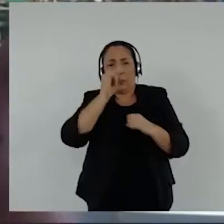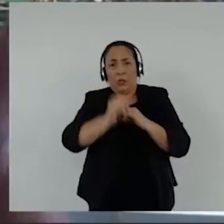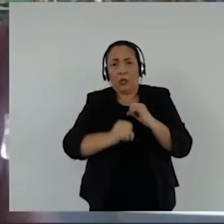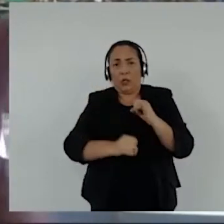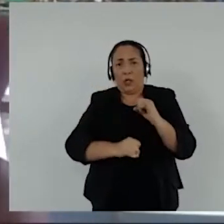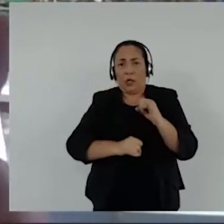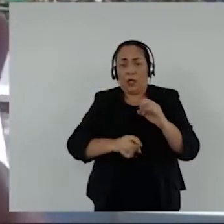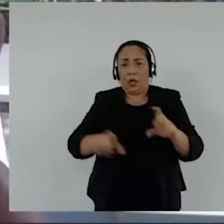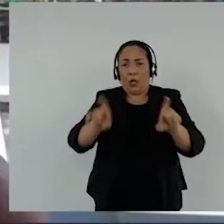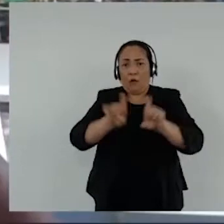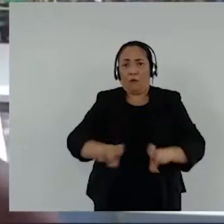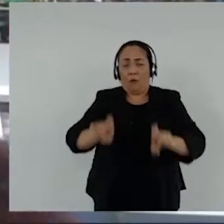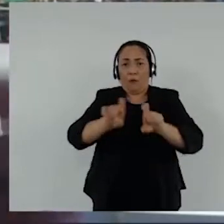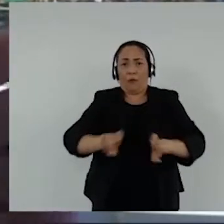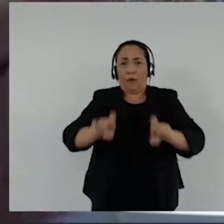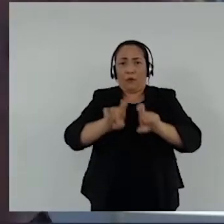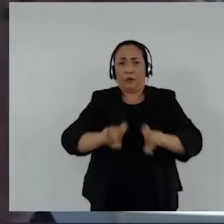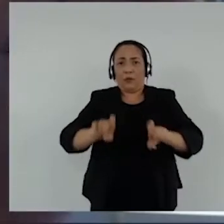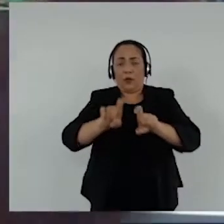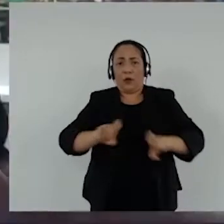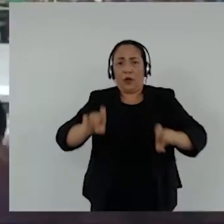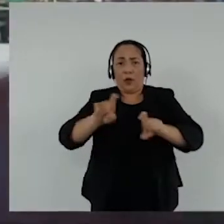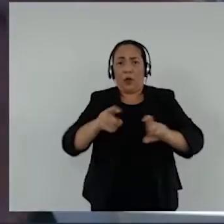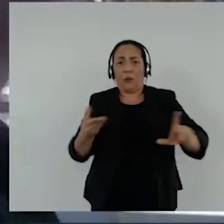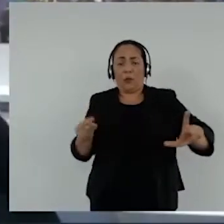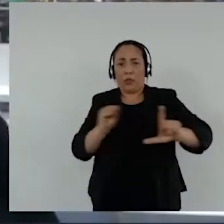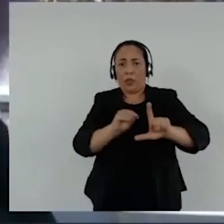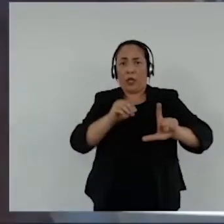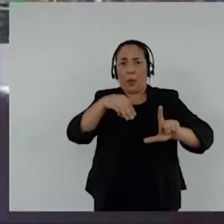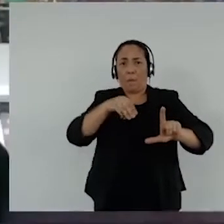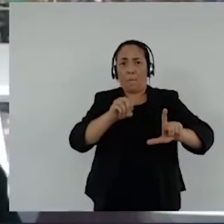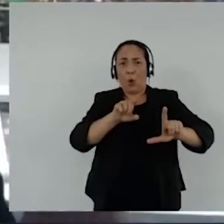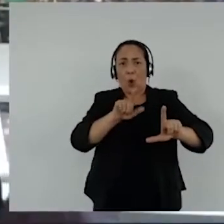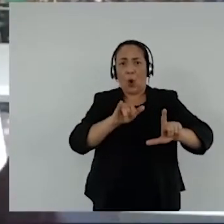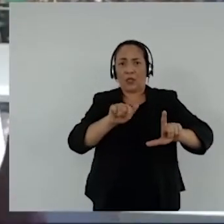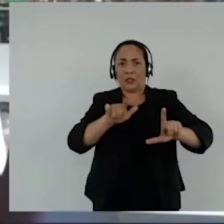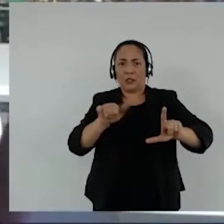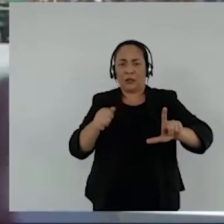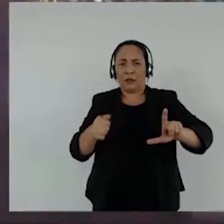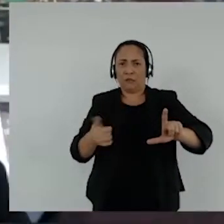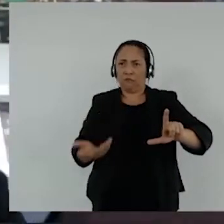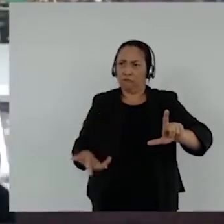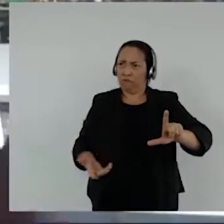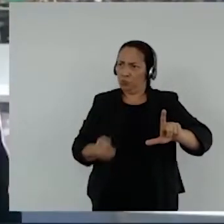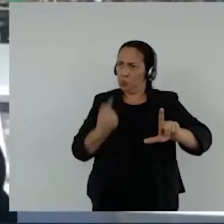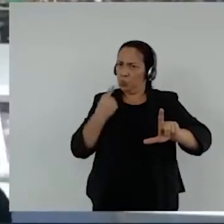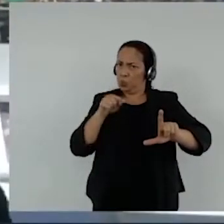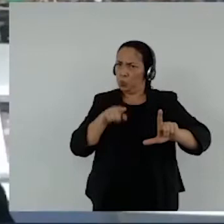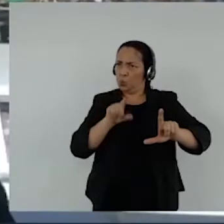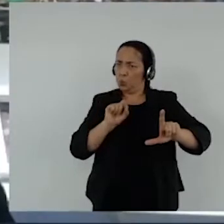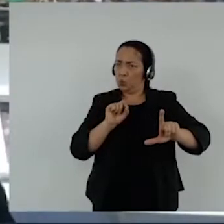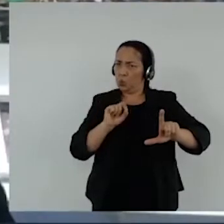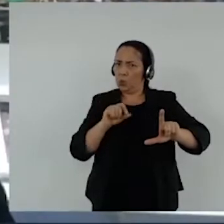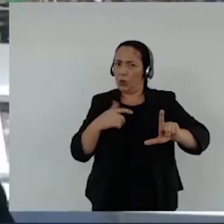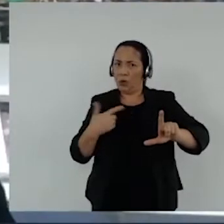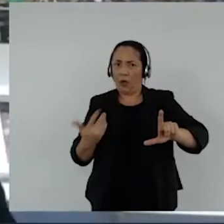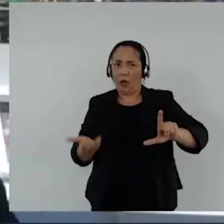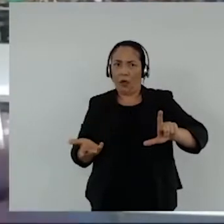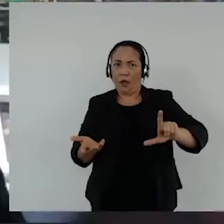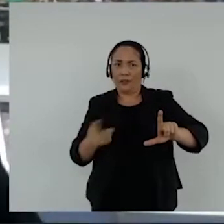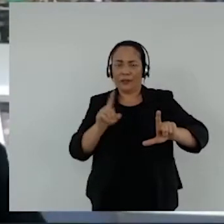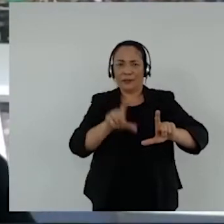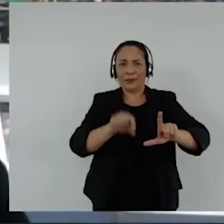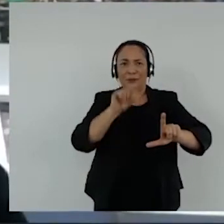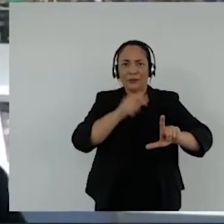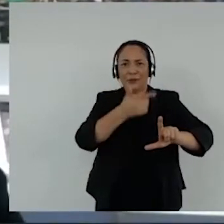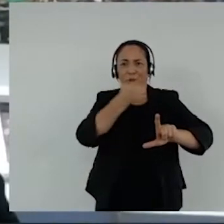apliquei o Mozilla, ele falou assim, você só pode entrar aqui se você fizer uma atualização do Mozilla. Falei, poxa, tentei entrar por outro navegador.